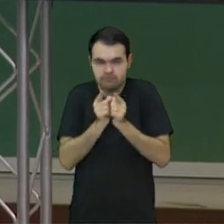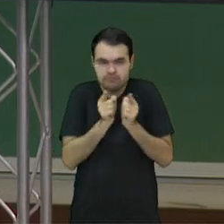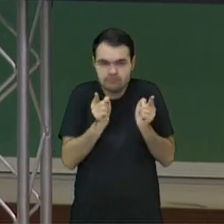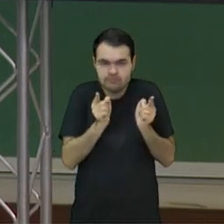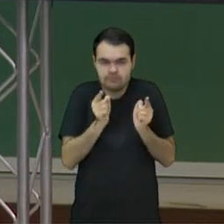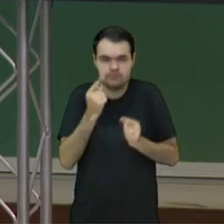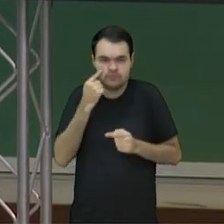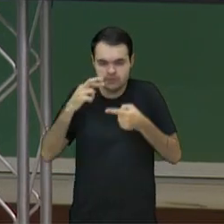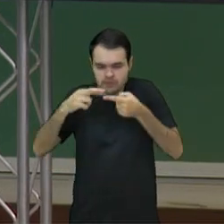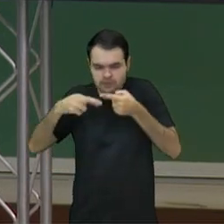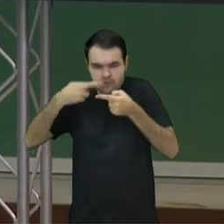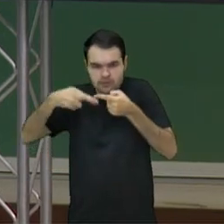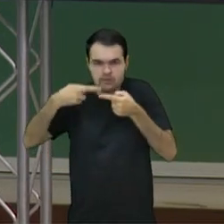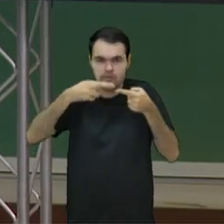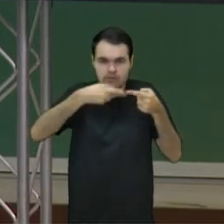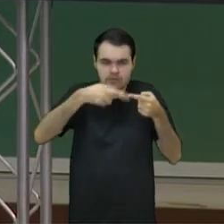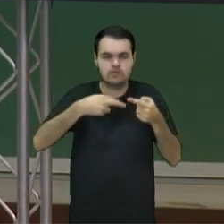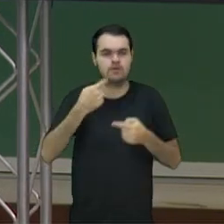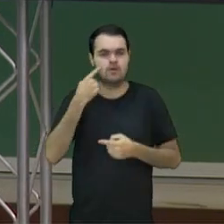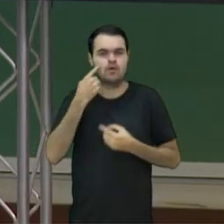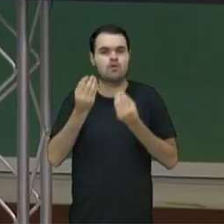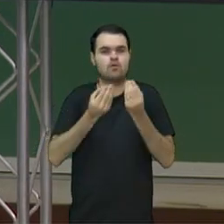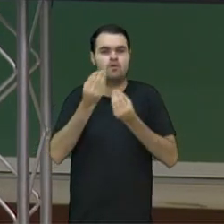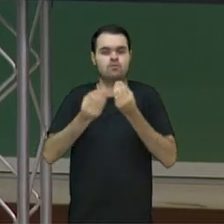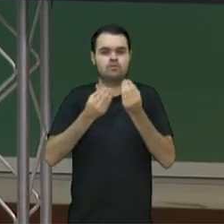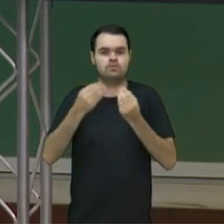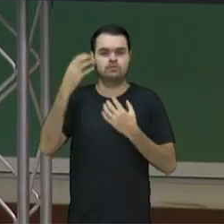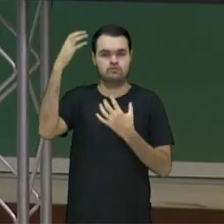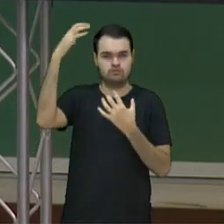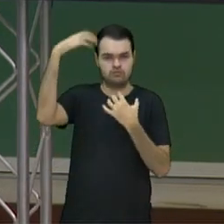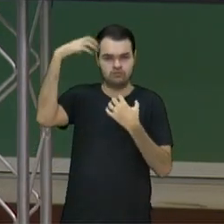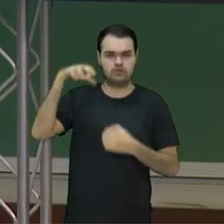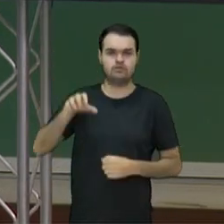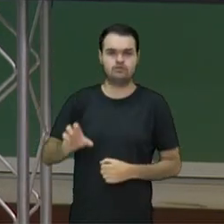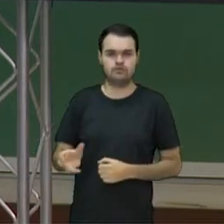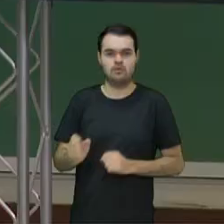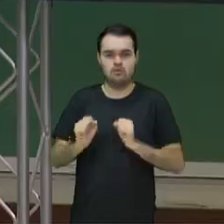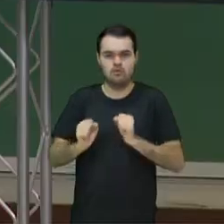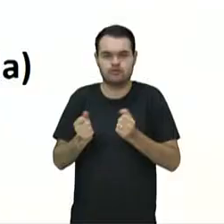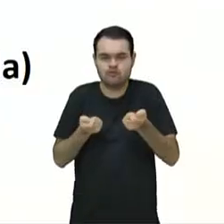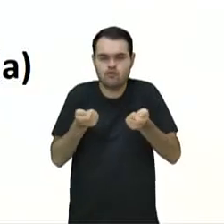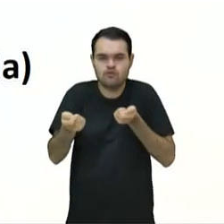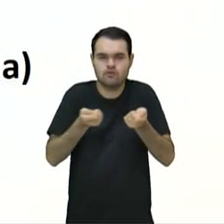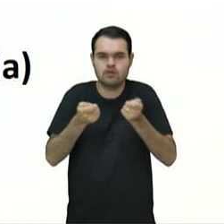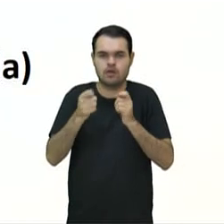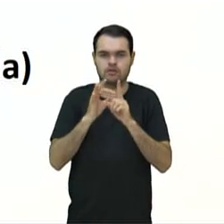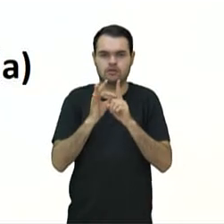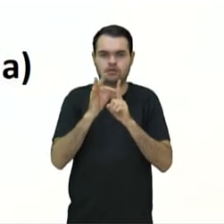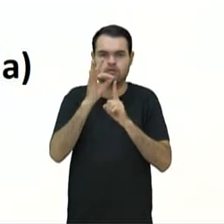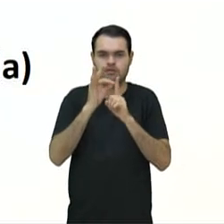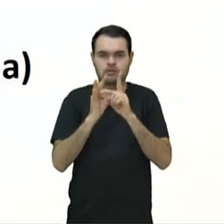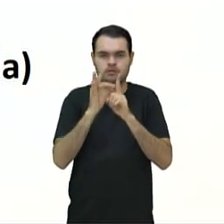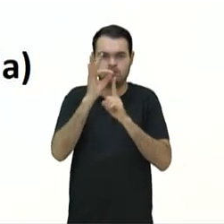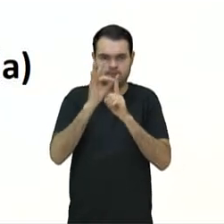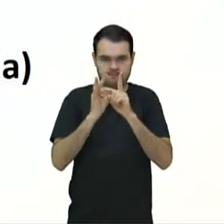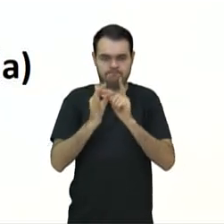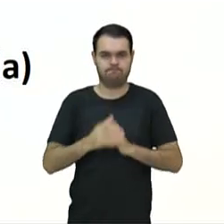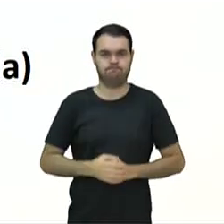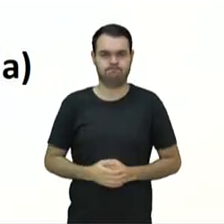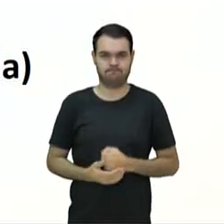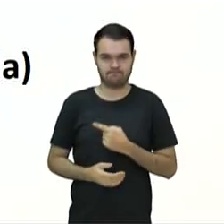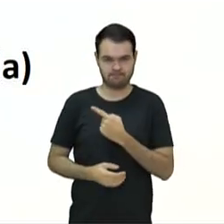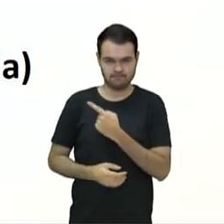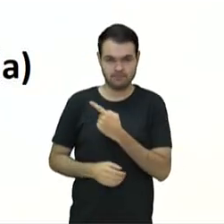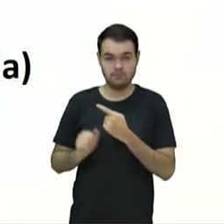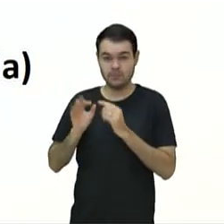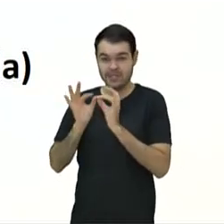diferentes. Nos chuveiros, eles podem ser controlados a temperatura. Então, esse resistor aqui